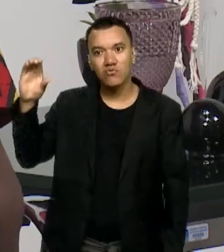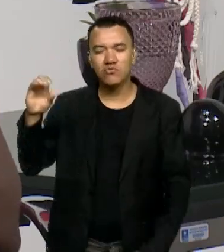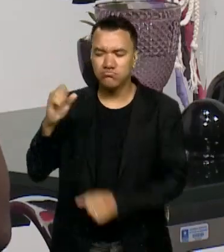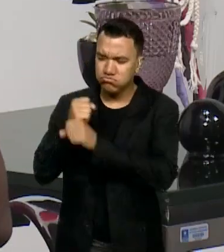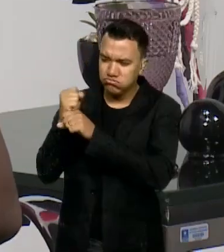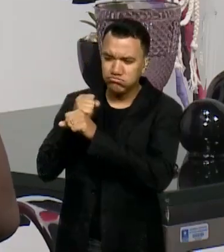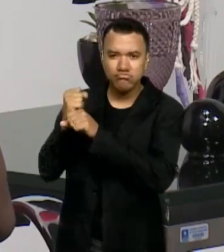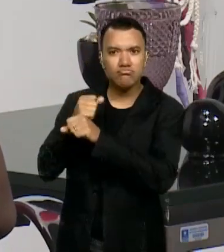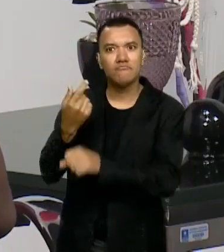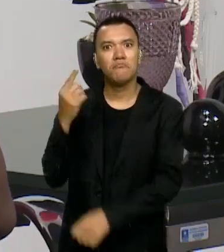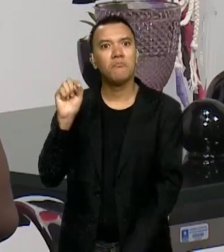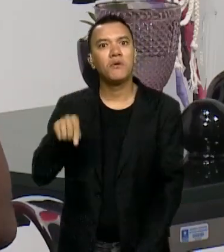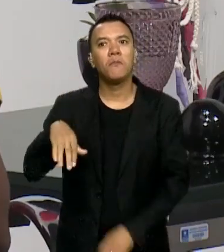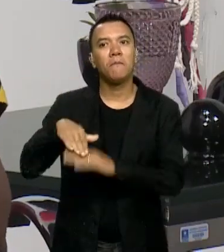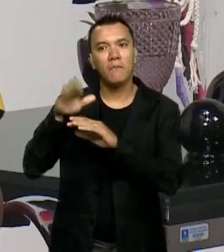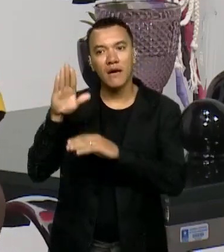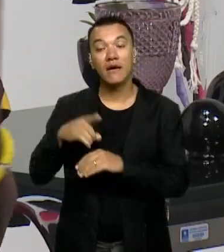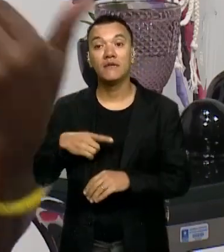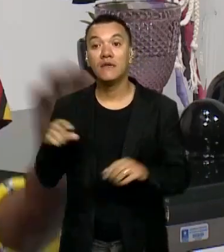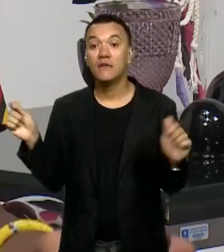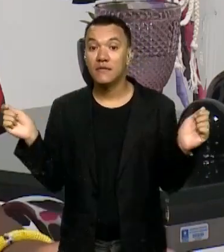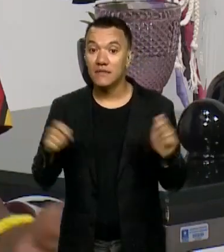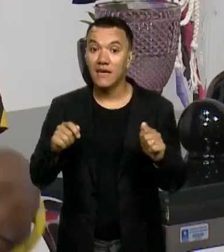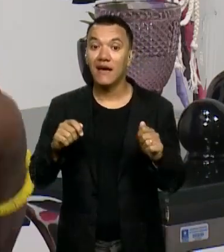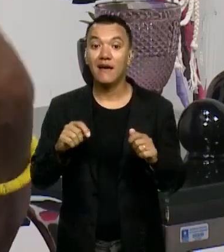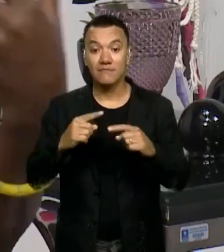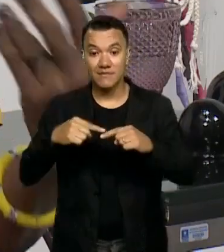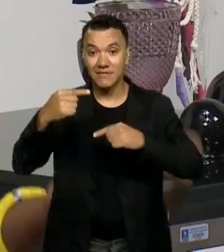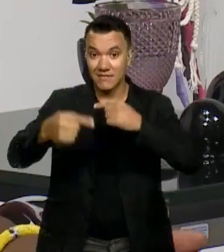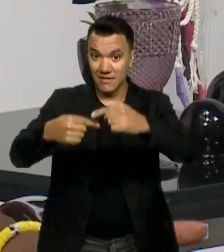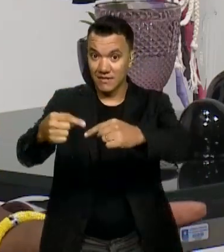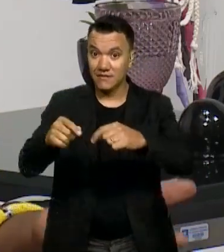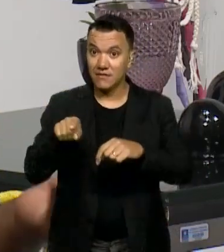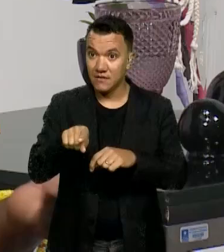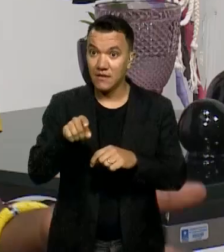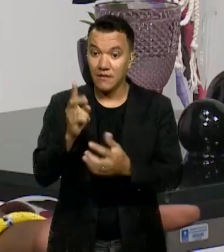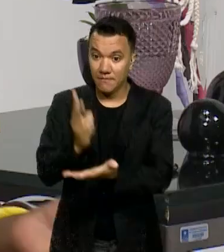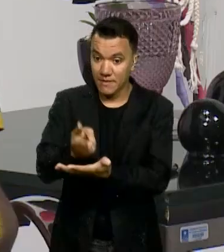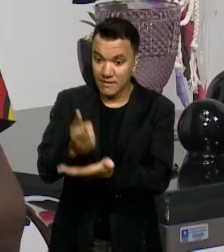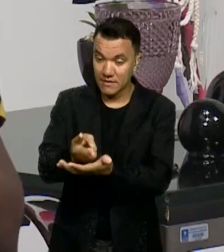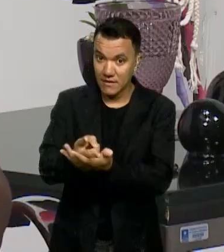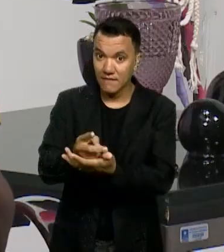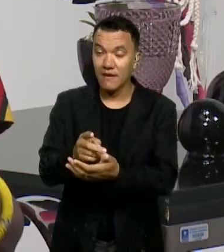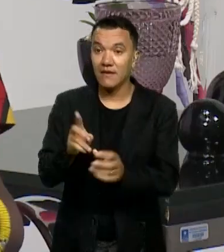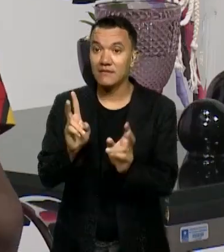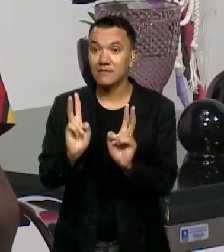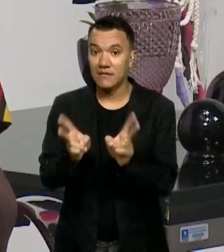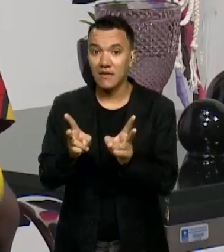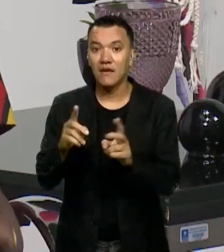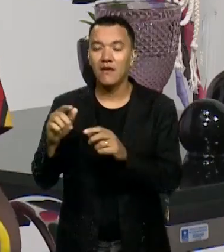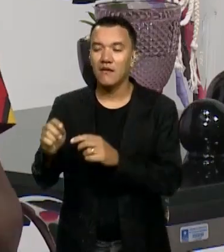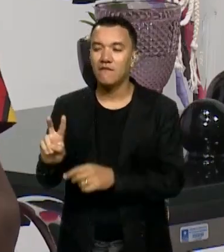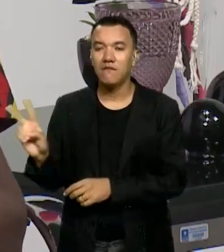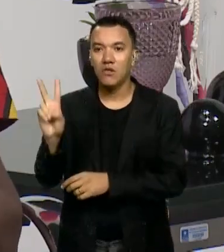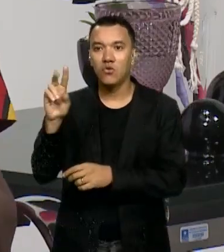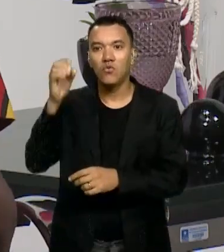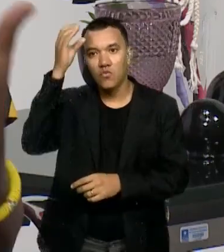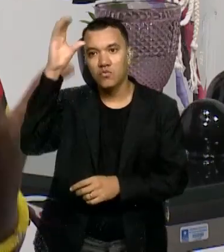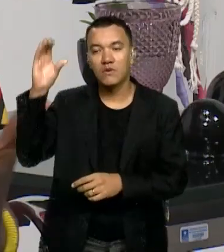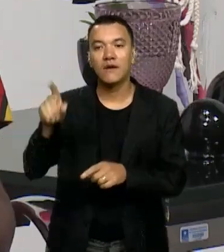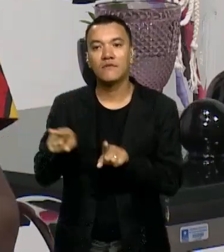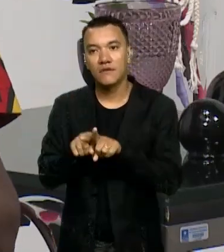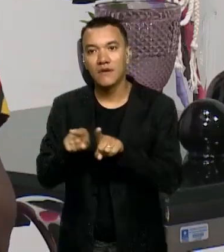milenar, né, que possamos deixar para nossas gerações e preservar esses valores culturais, assim